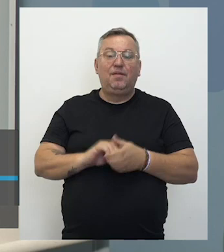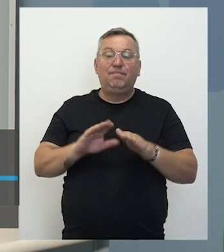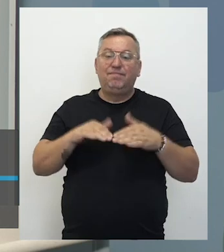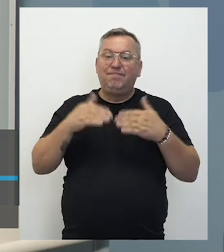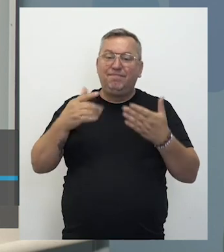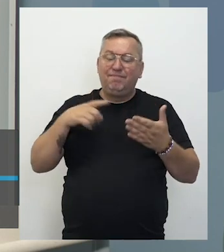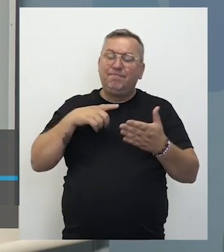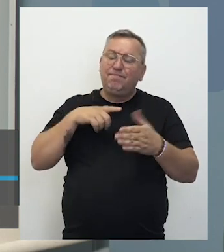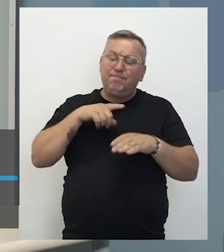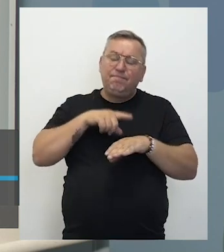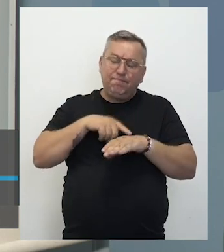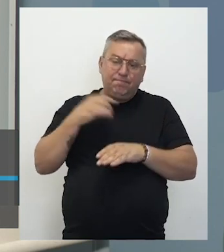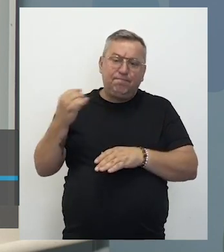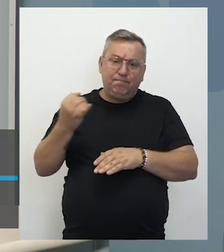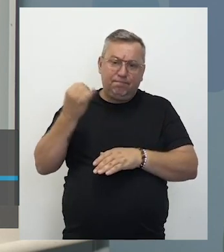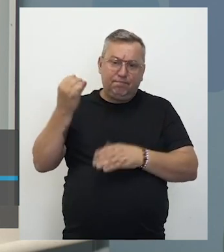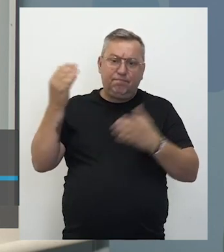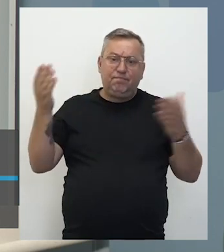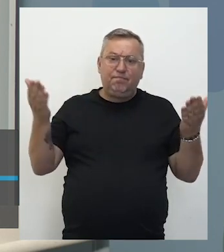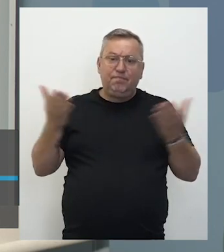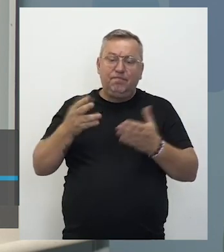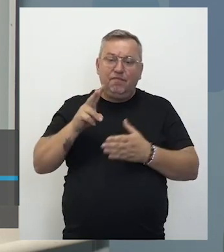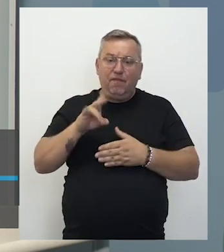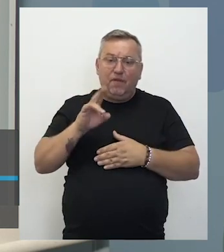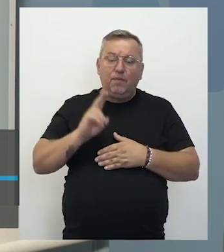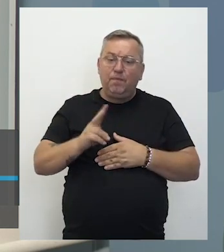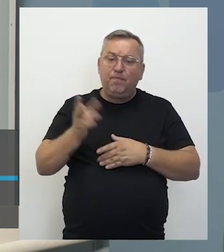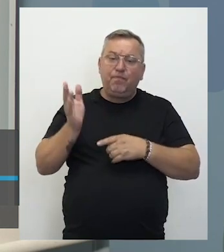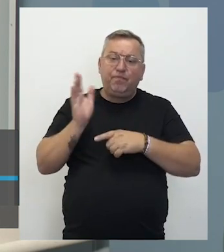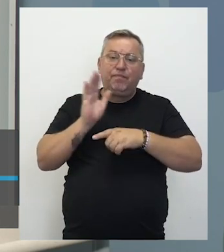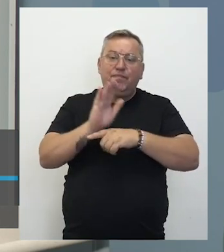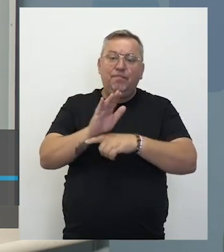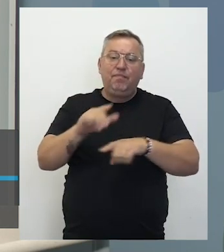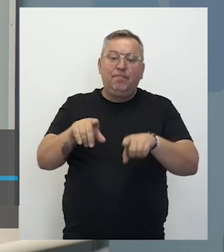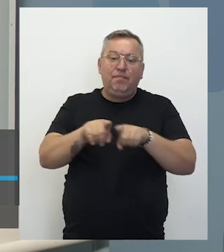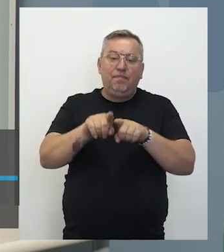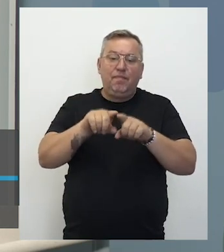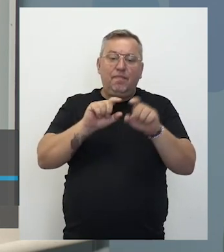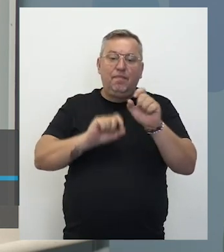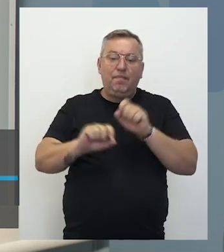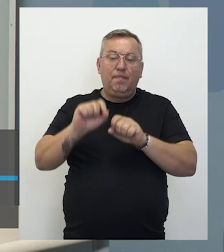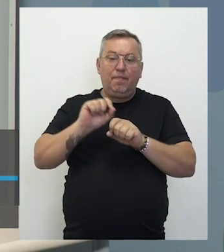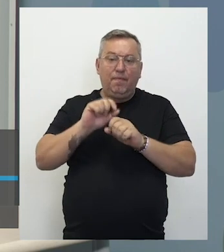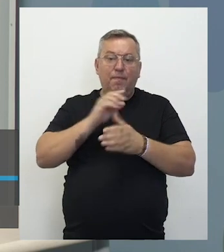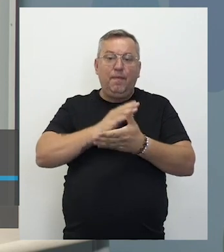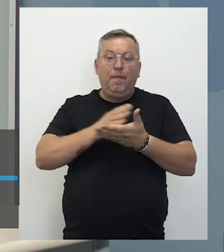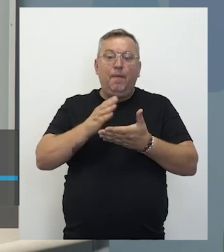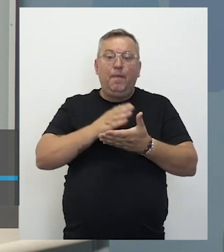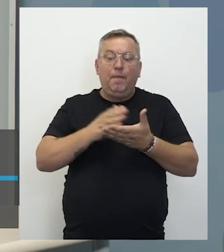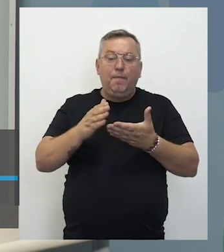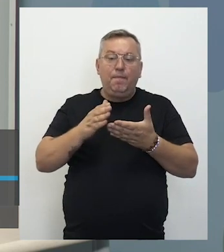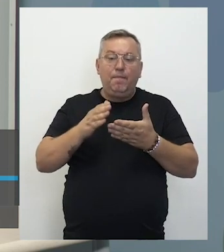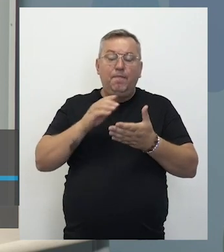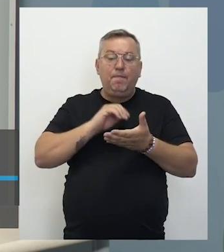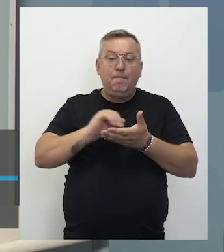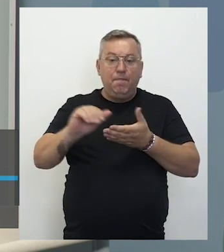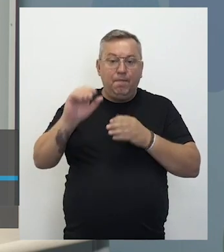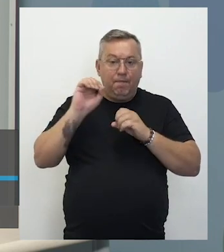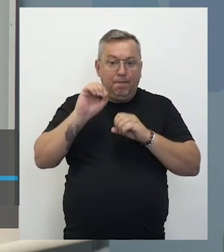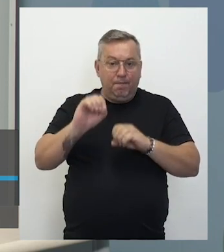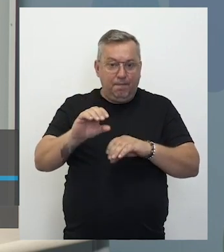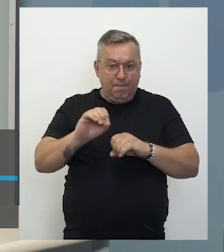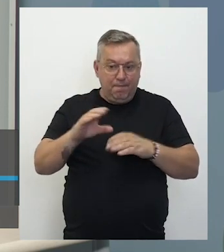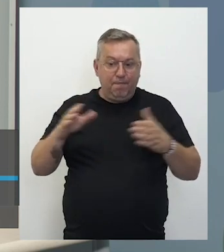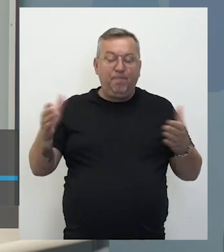ponto importante, então a gente sempre vai continuar apoiando aqui, né, essa iniciativa da Secretaria da Educação.